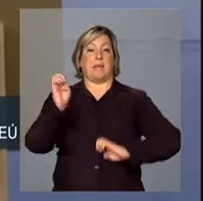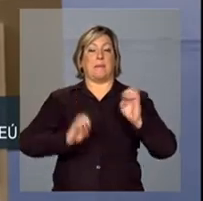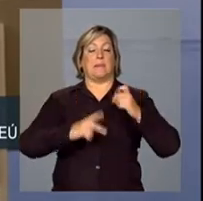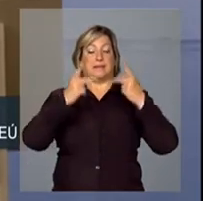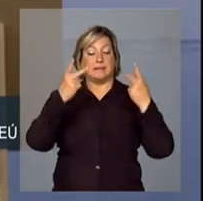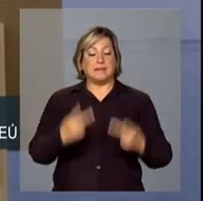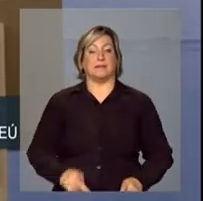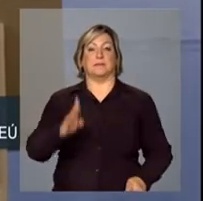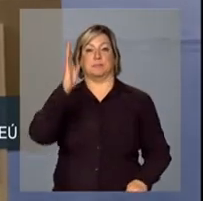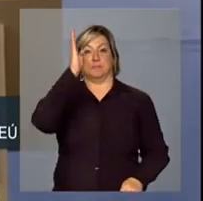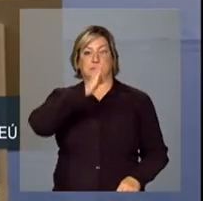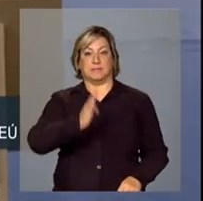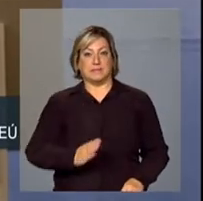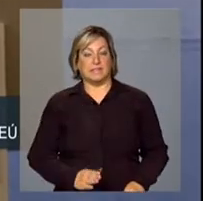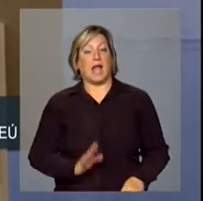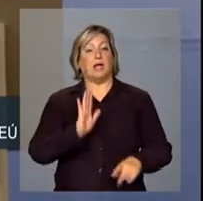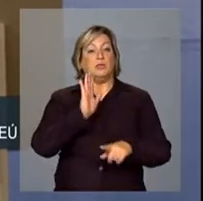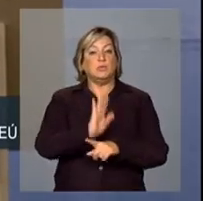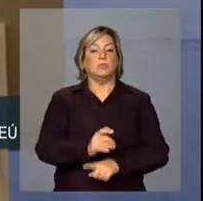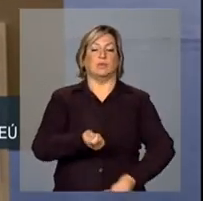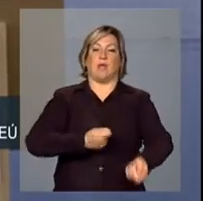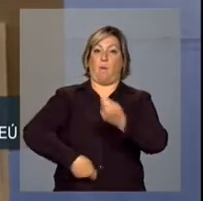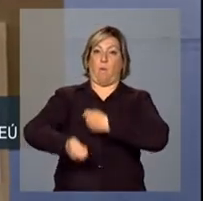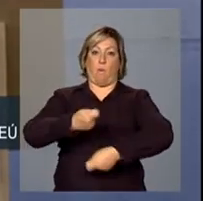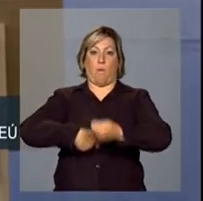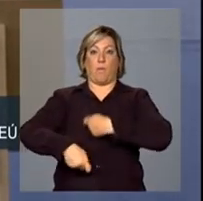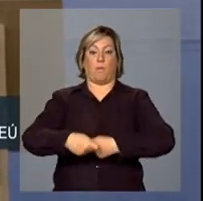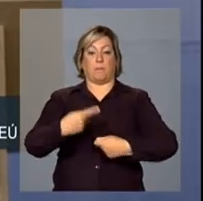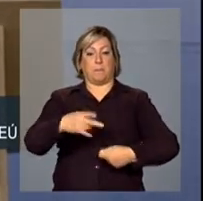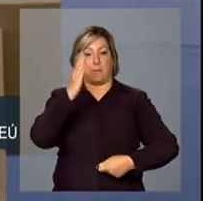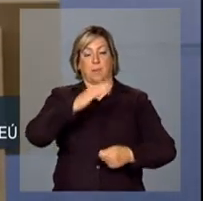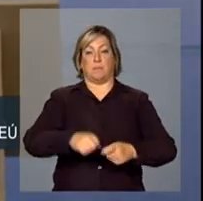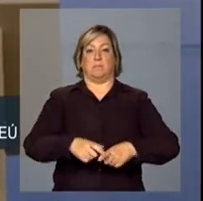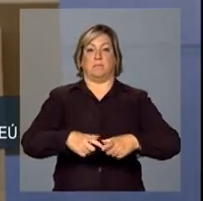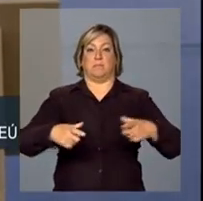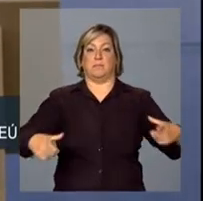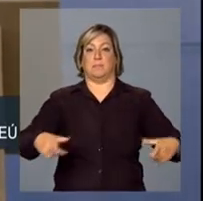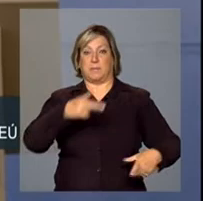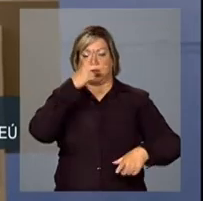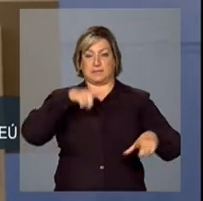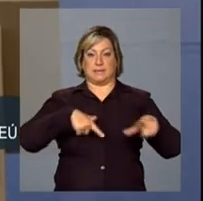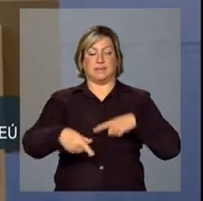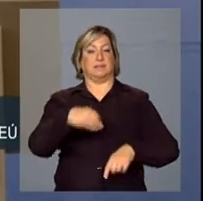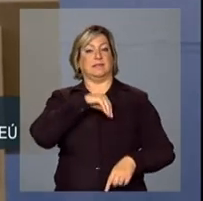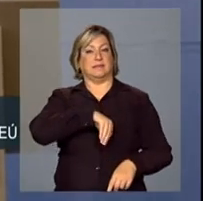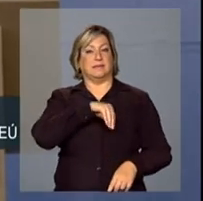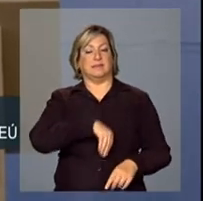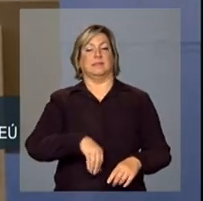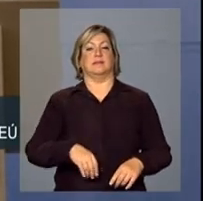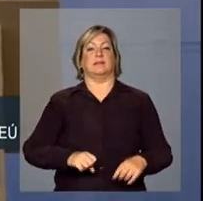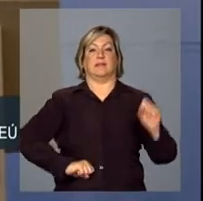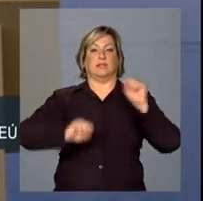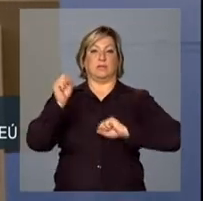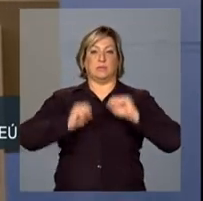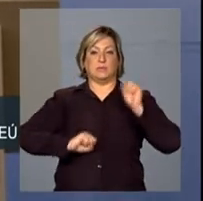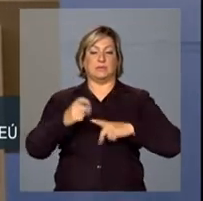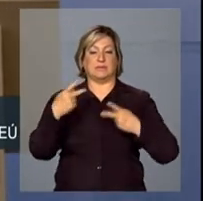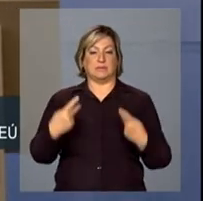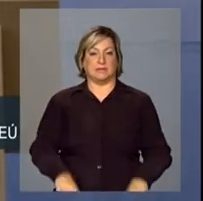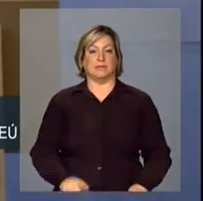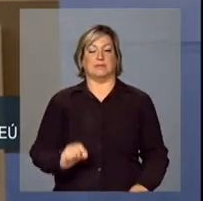instaladas no Brasil, gerando emprego para os trabalhadores brasileiros e gerando renda para a indústria